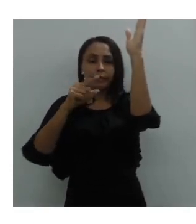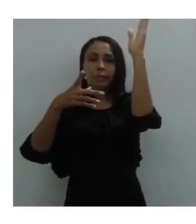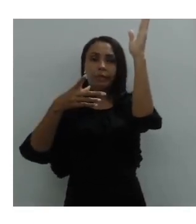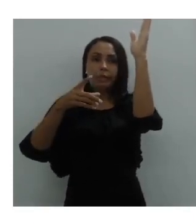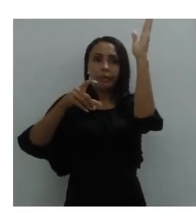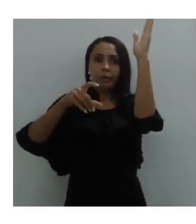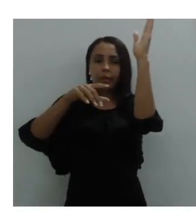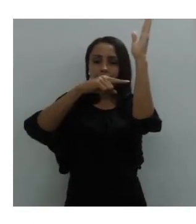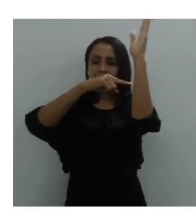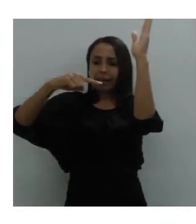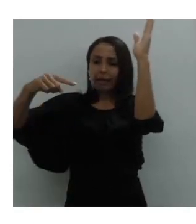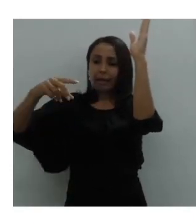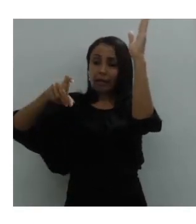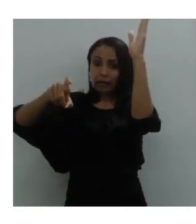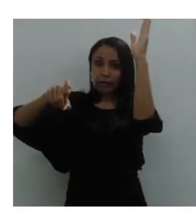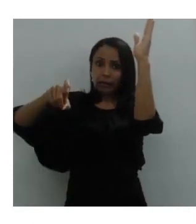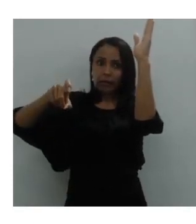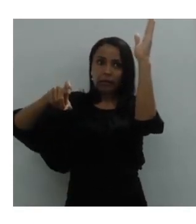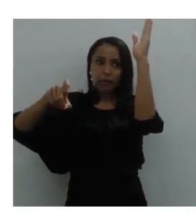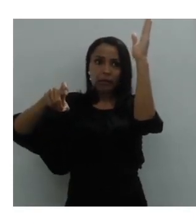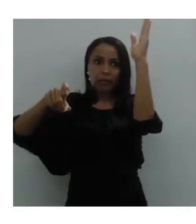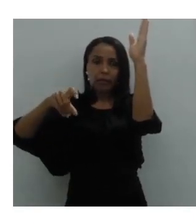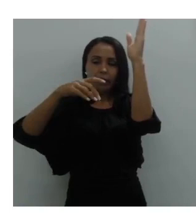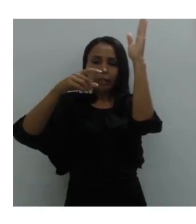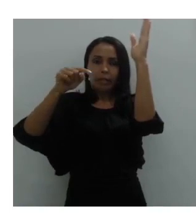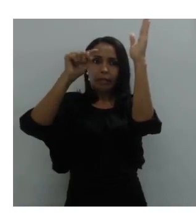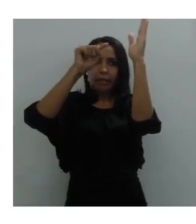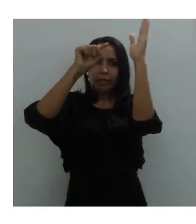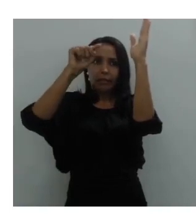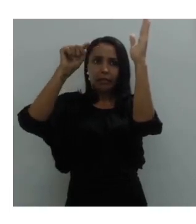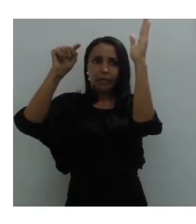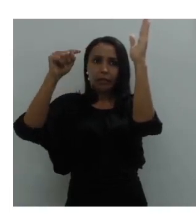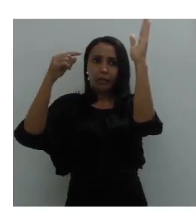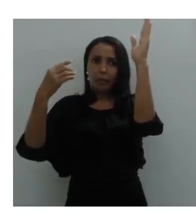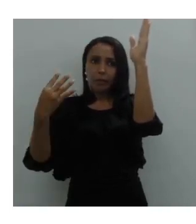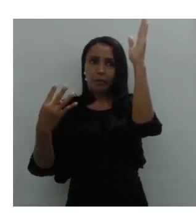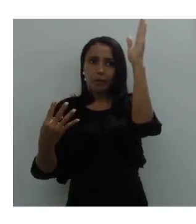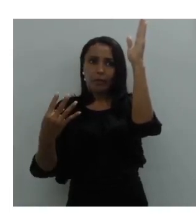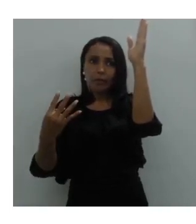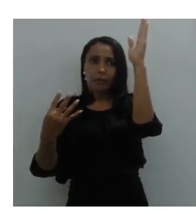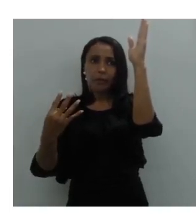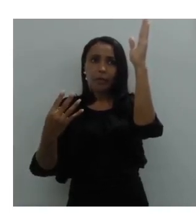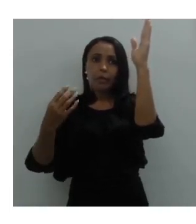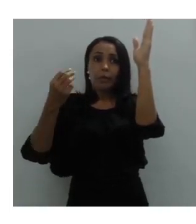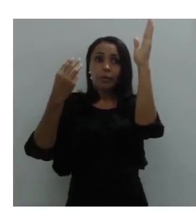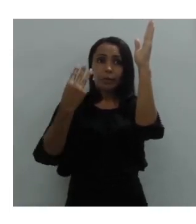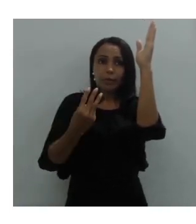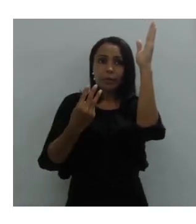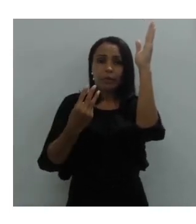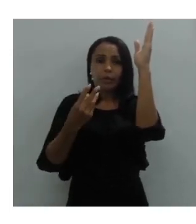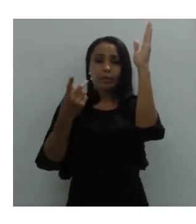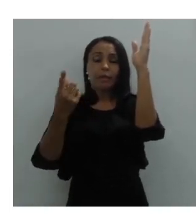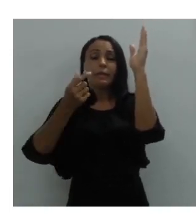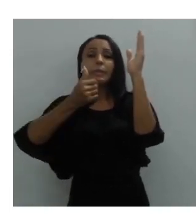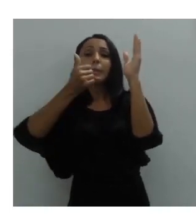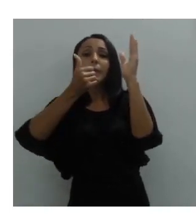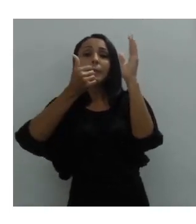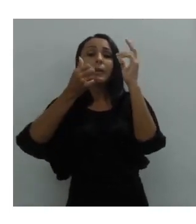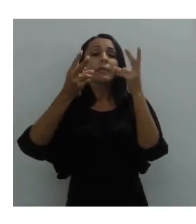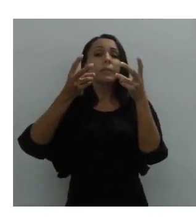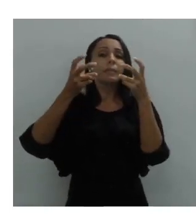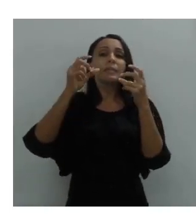ó, tracejado ali o número 4 ali e tracejado o número 3. Agora, quem é que vai em primeiro? A gente tem